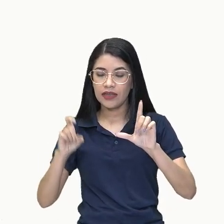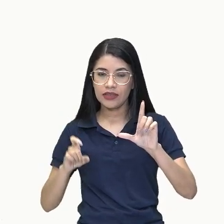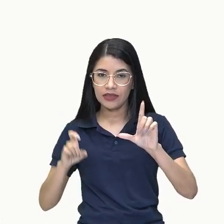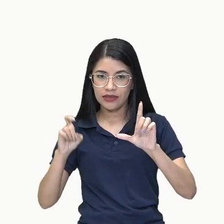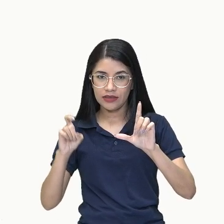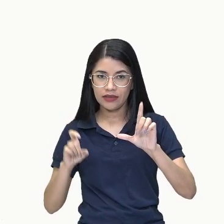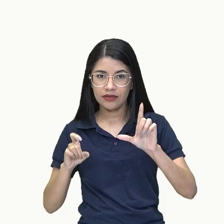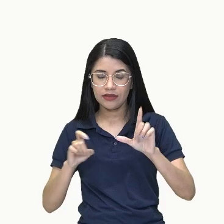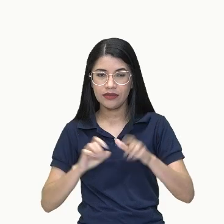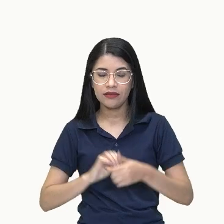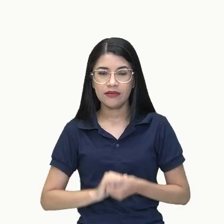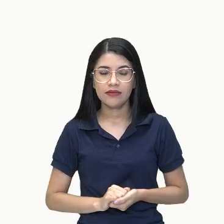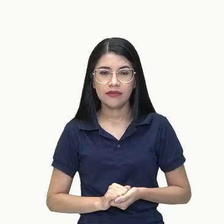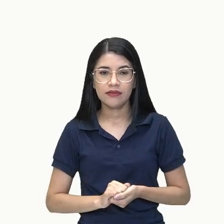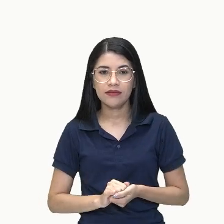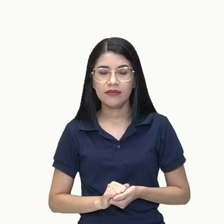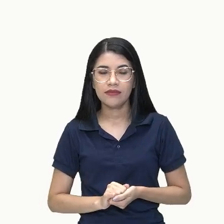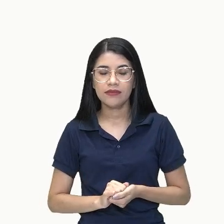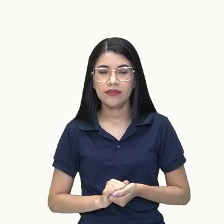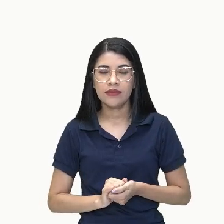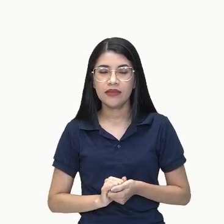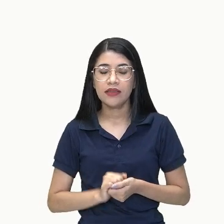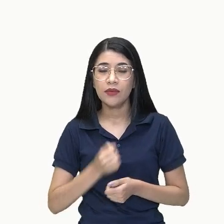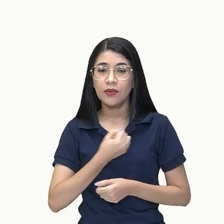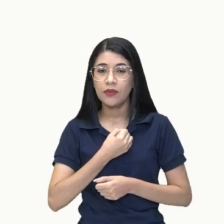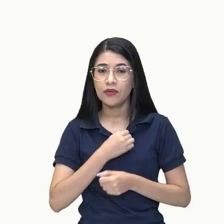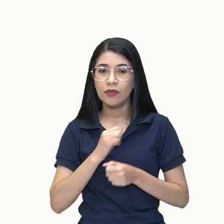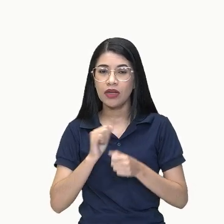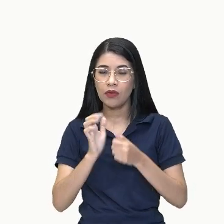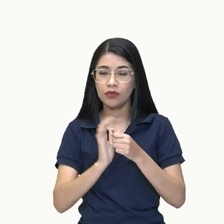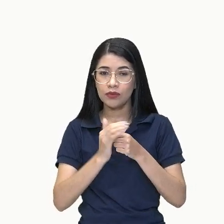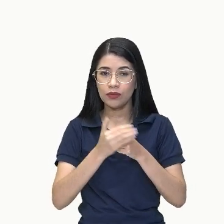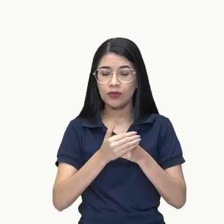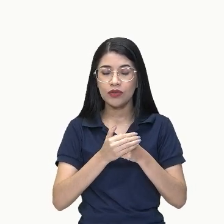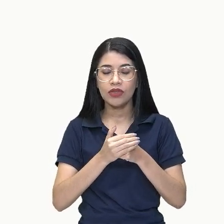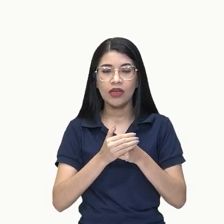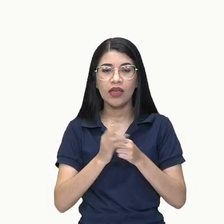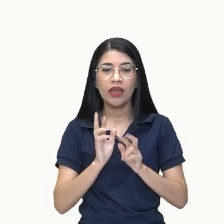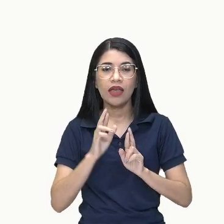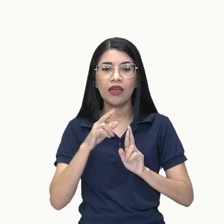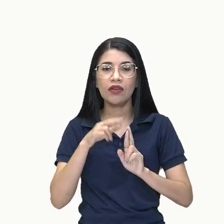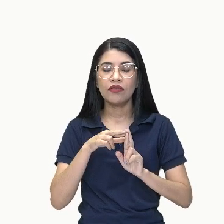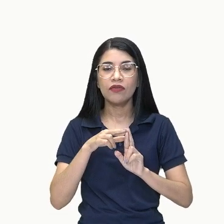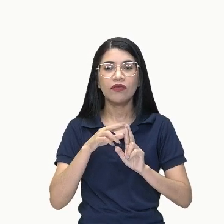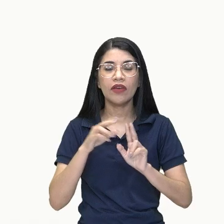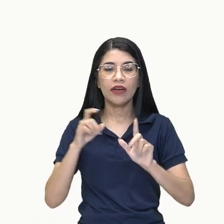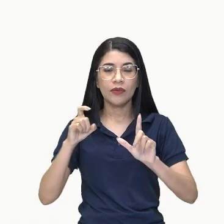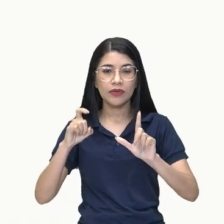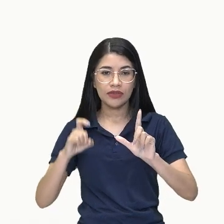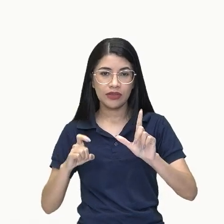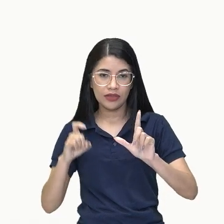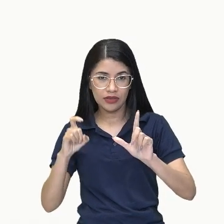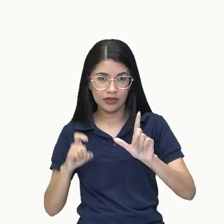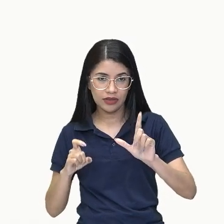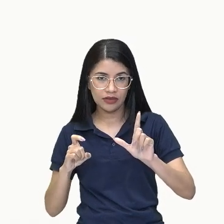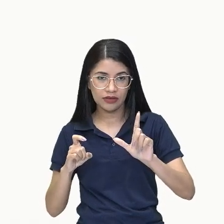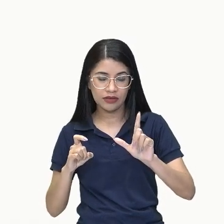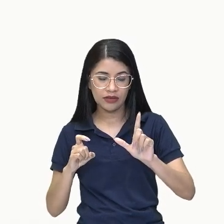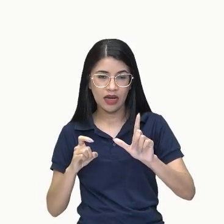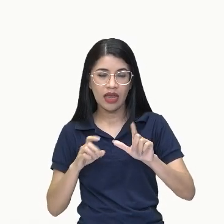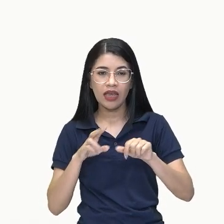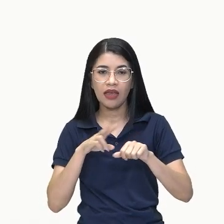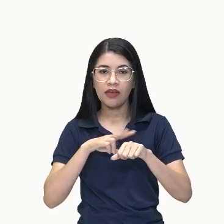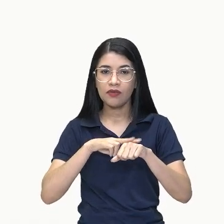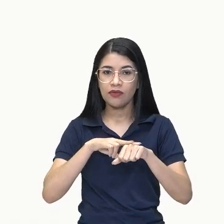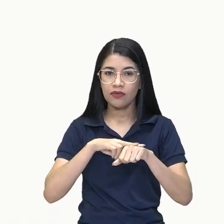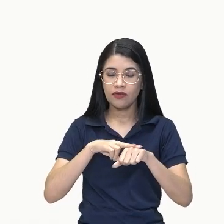de novo. Esses números aqui que eu escondi, eles não se referem ao eixo das ordenadas. Então, por isso que eu deletei, porque os números que pertencem